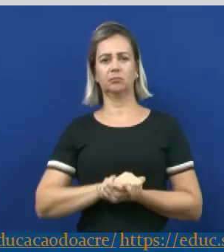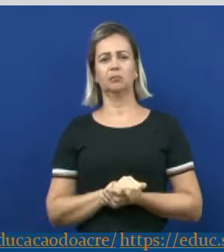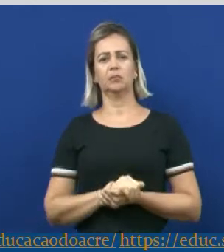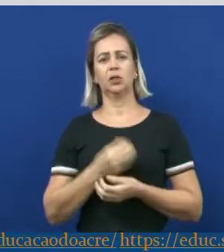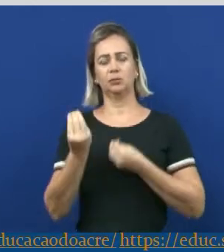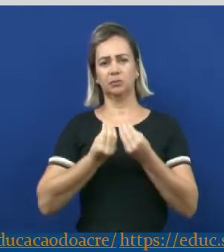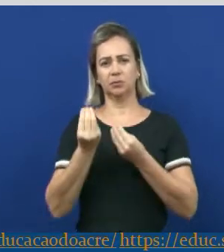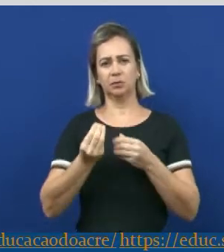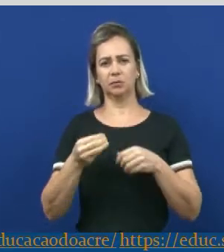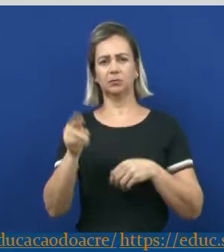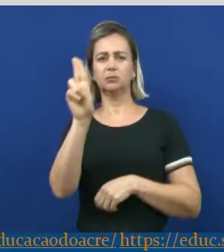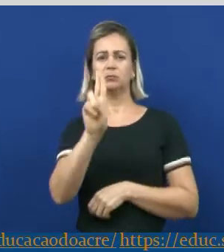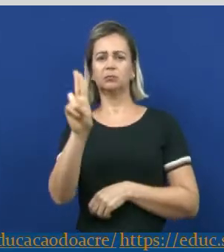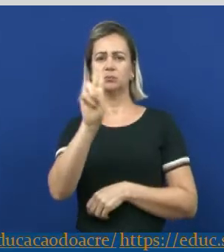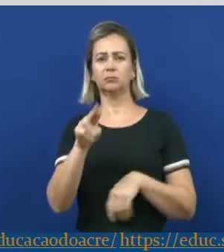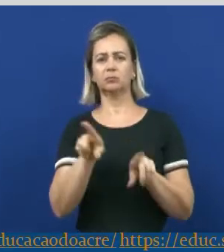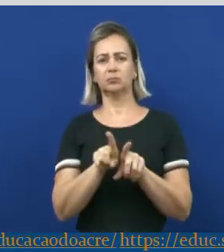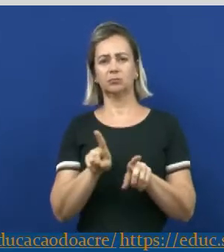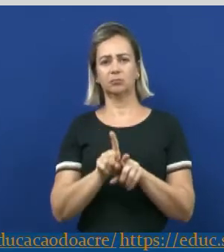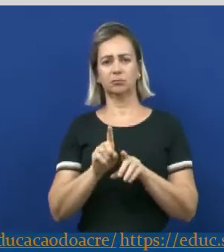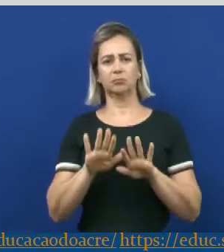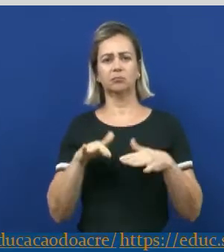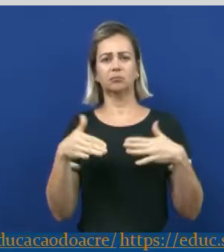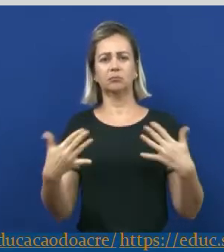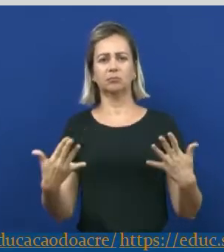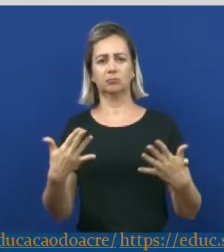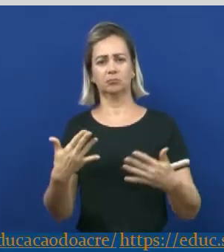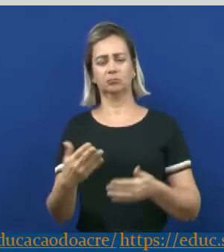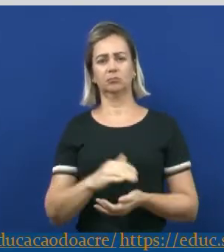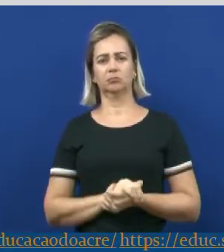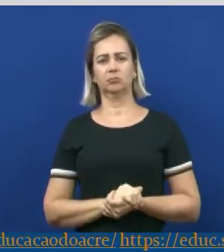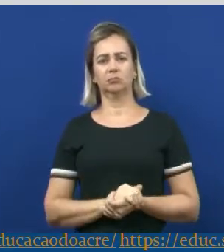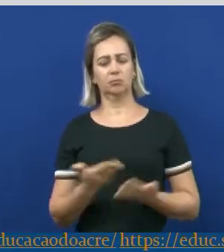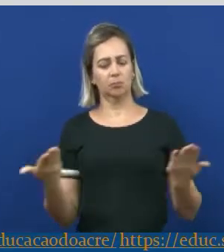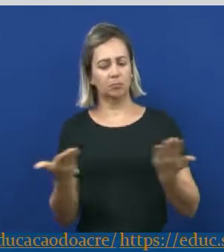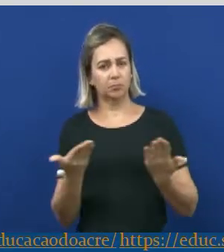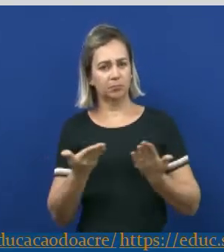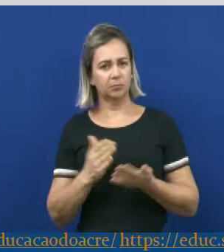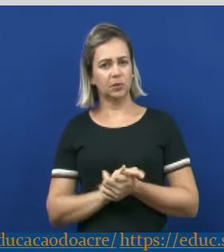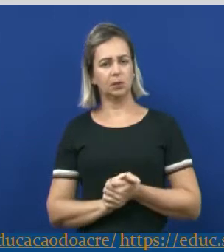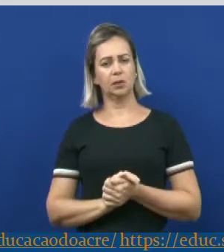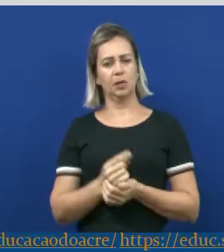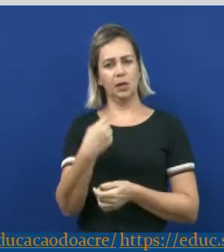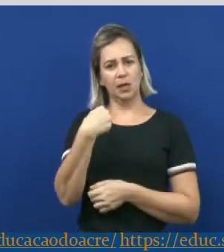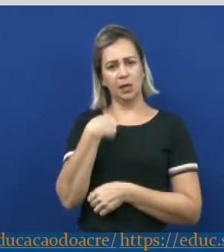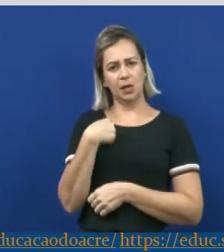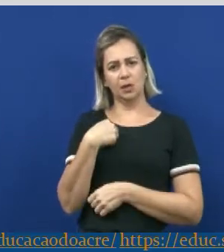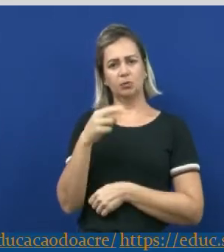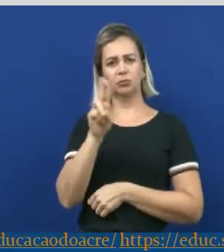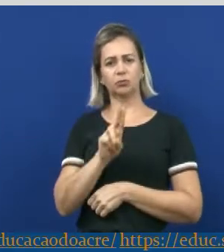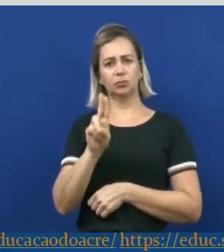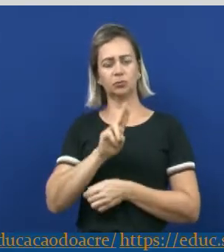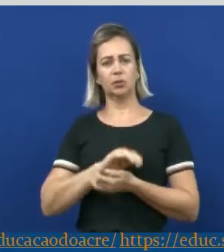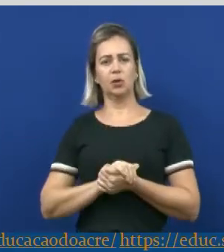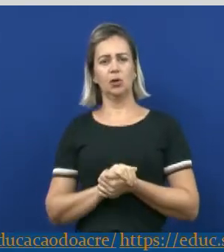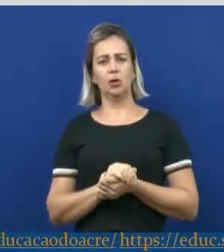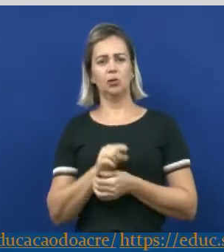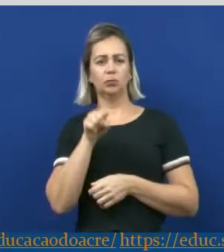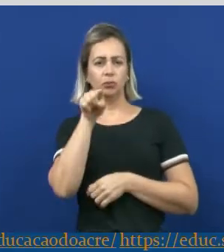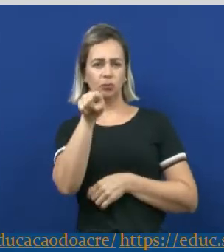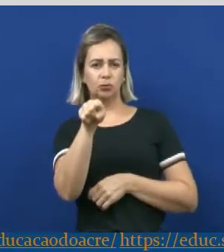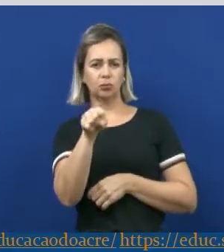conforme a gente aprendeu já nas conjugações verbais, né? O verbo ser em presente, né? Yo soy, tú eres, él, ella y usted